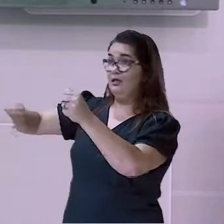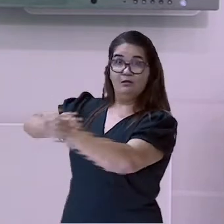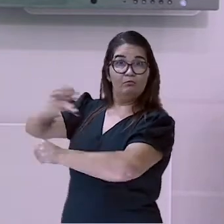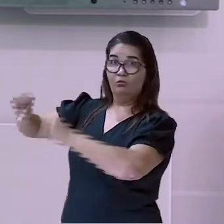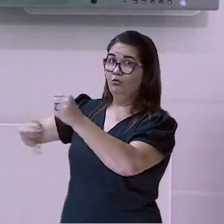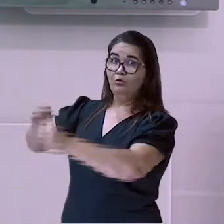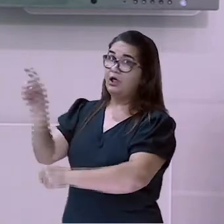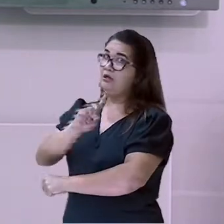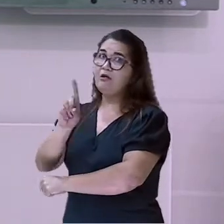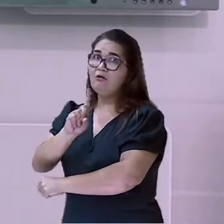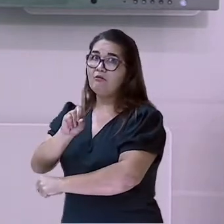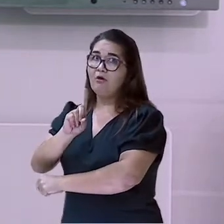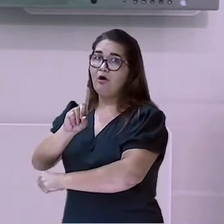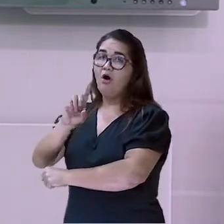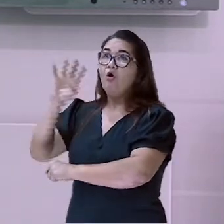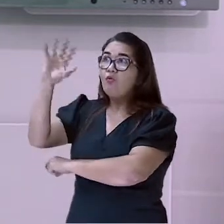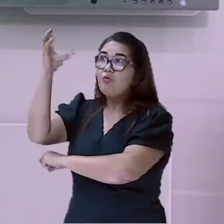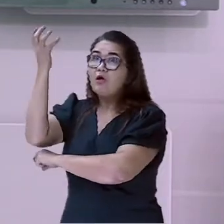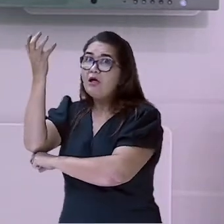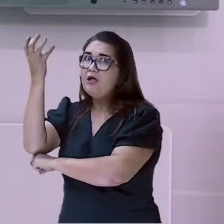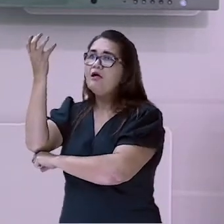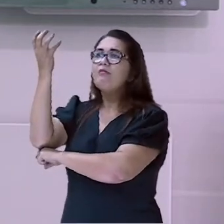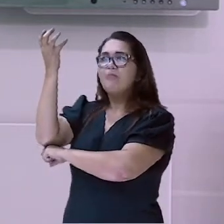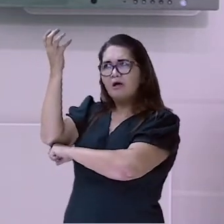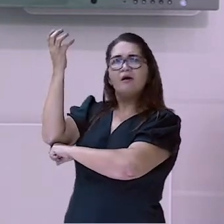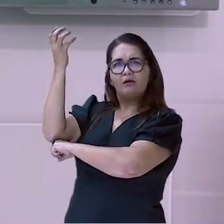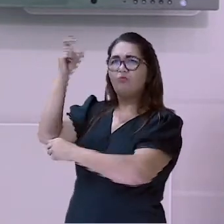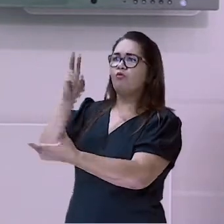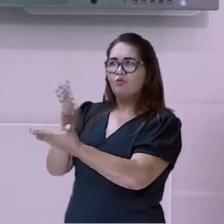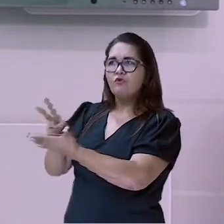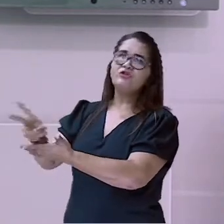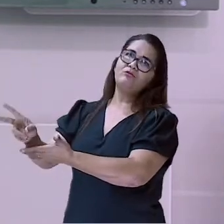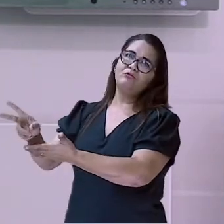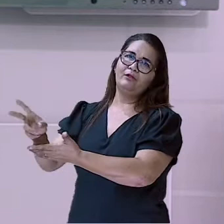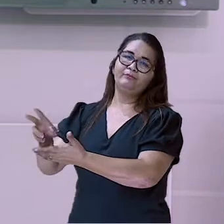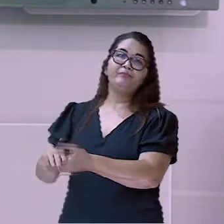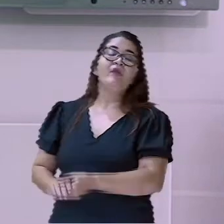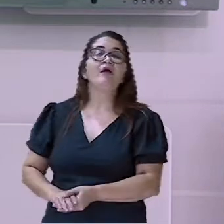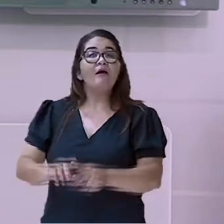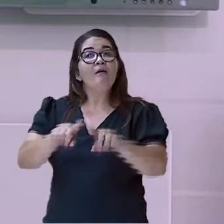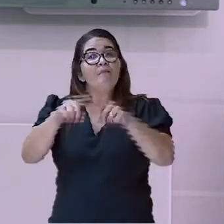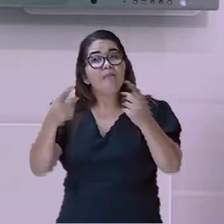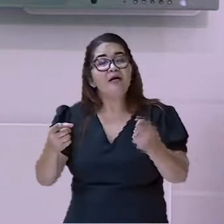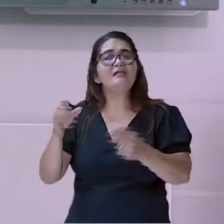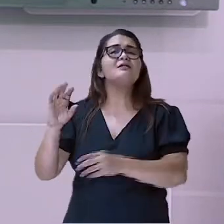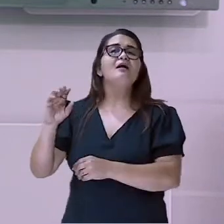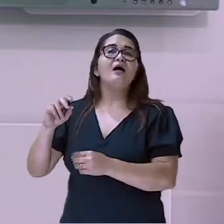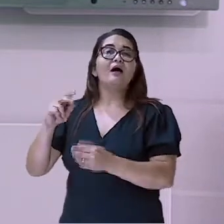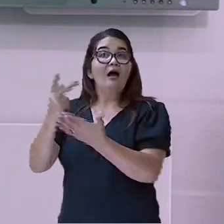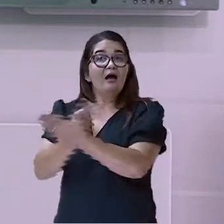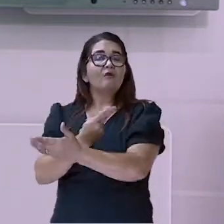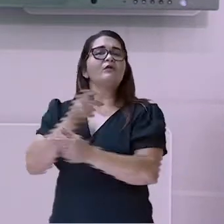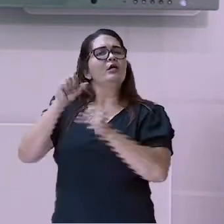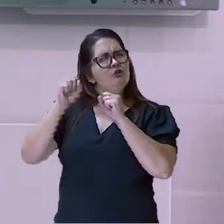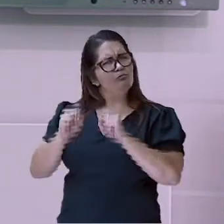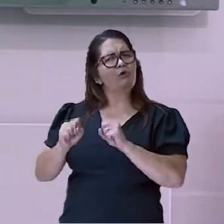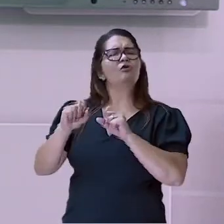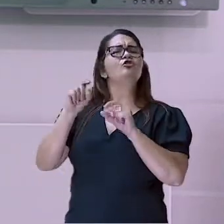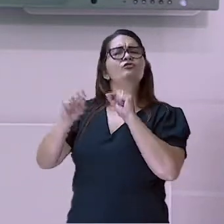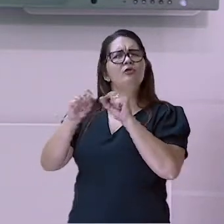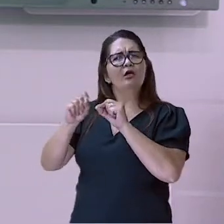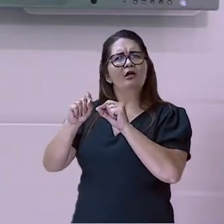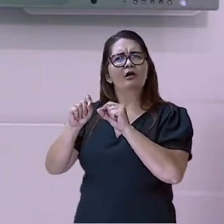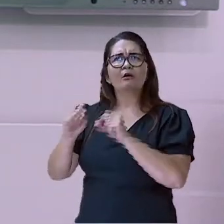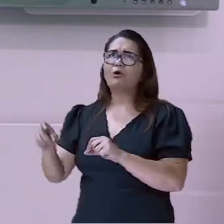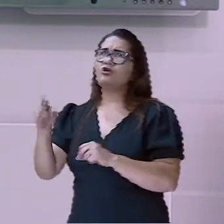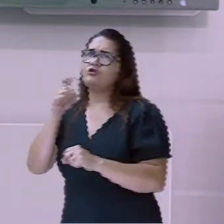em uma região, mas o tempo pode mudar, pode chover naquele dia, pode ficar frio, pode